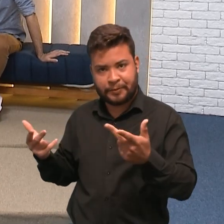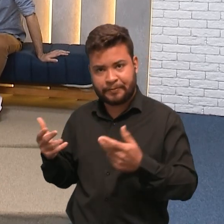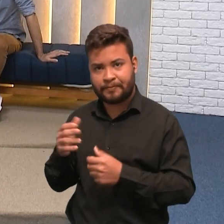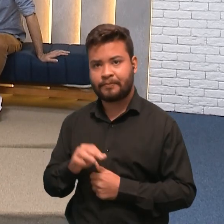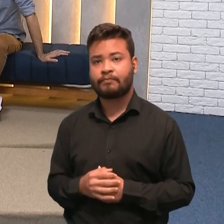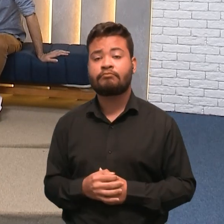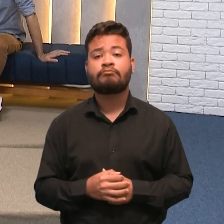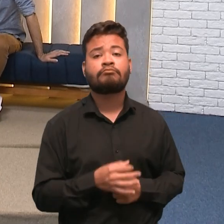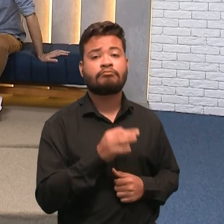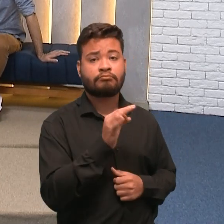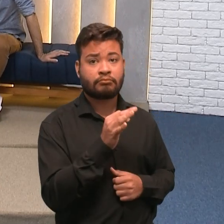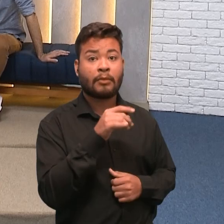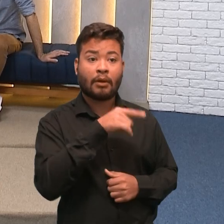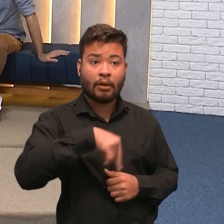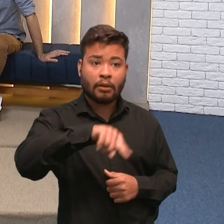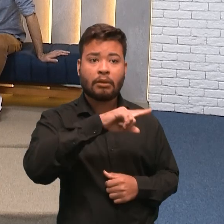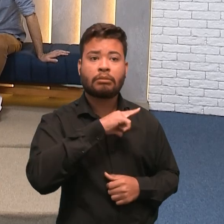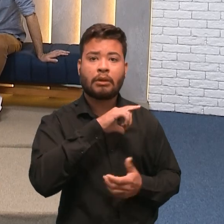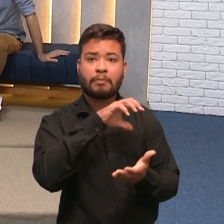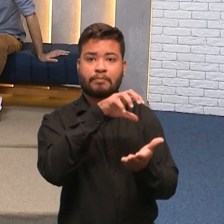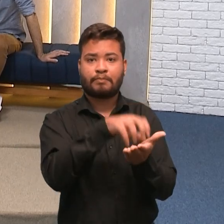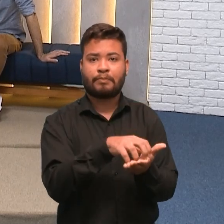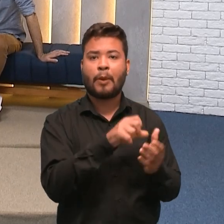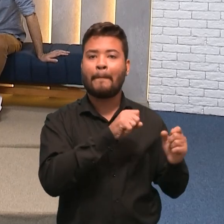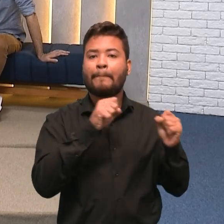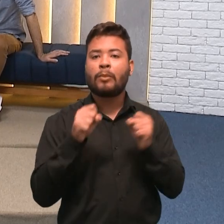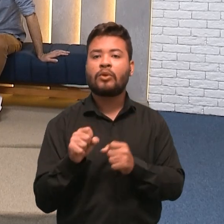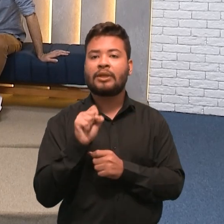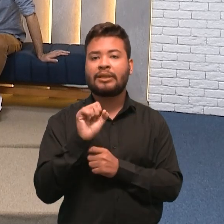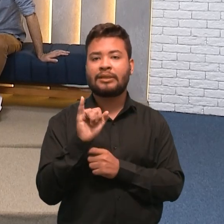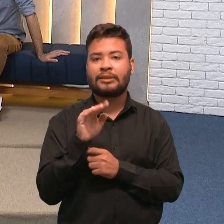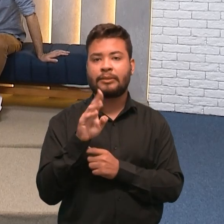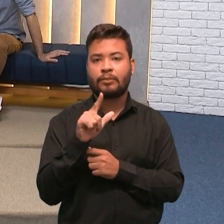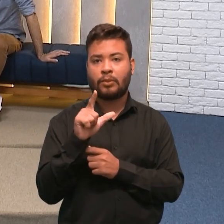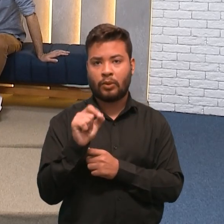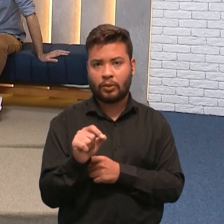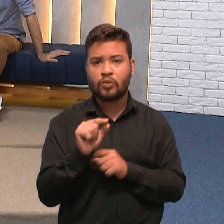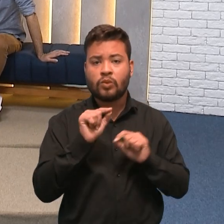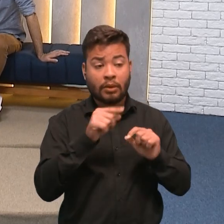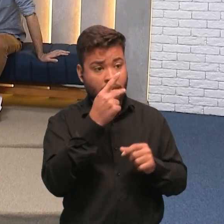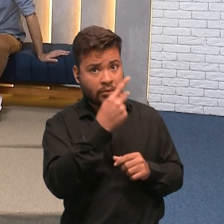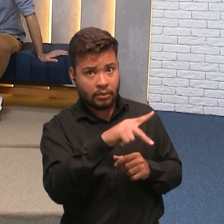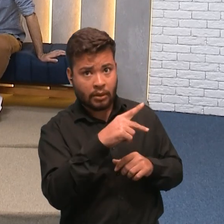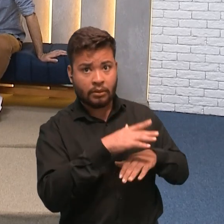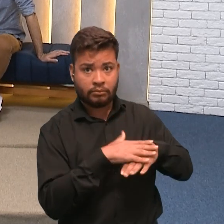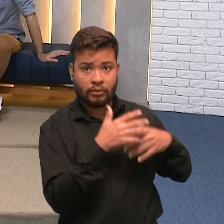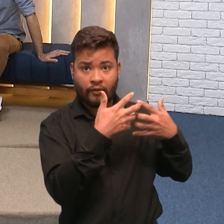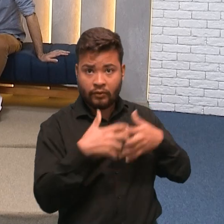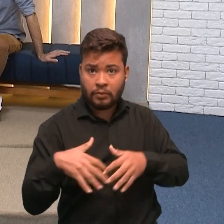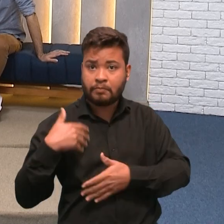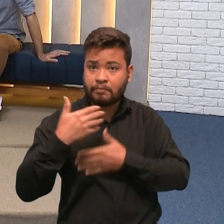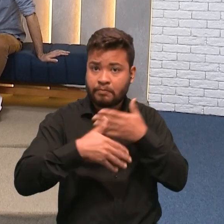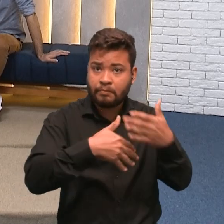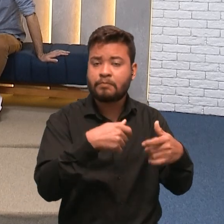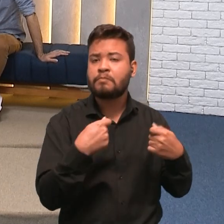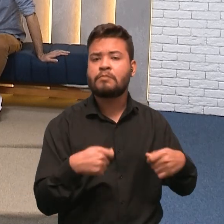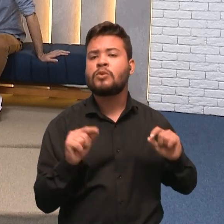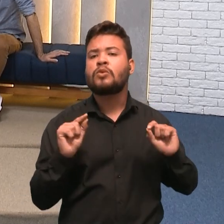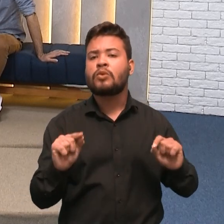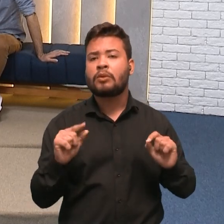as instituições de poder simbólico são aquelas que são centradas e dependem para o seu funcionamento dessa troca